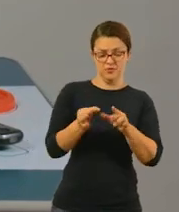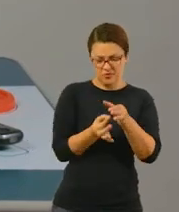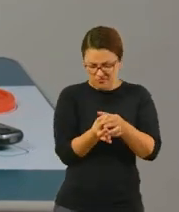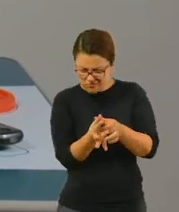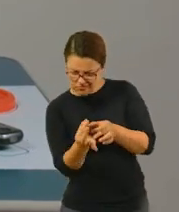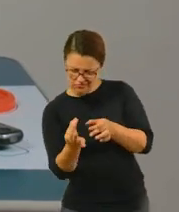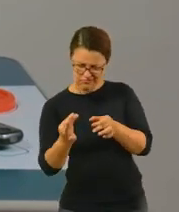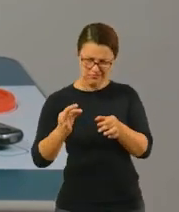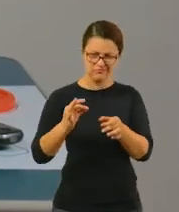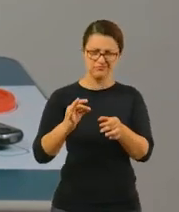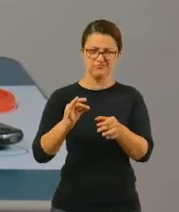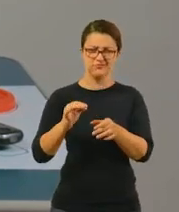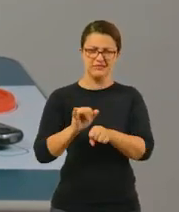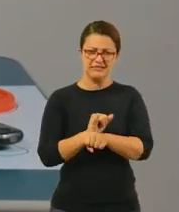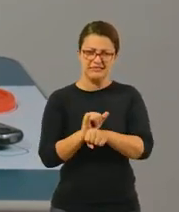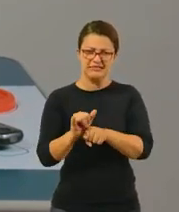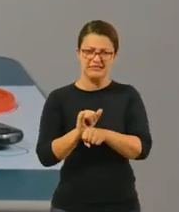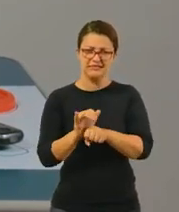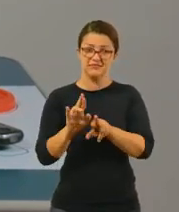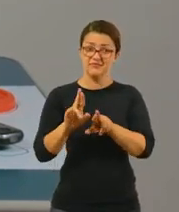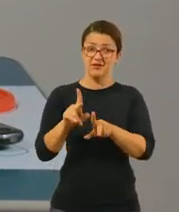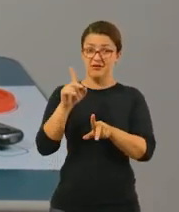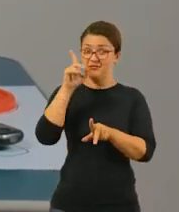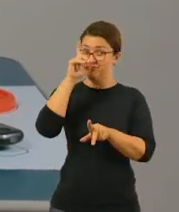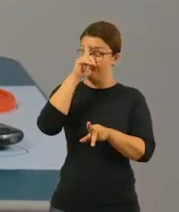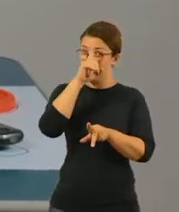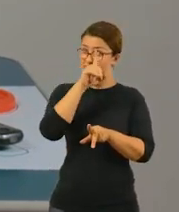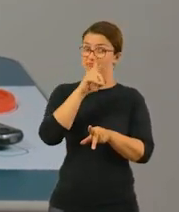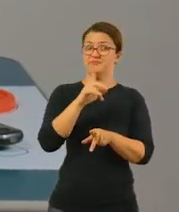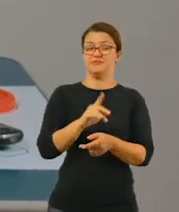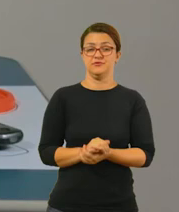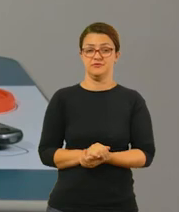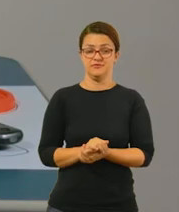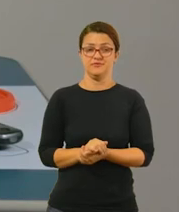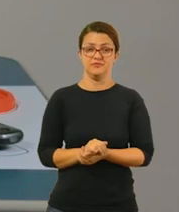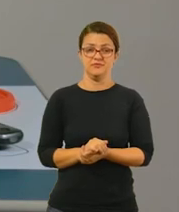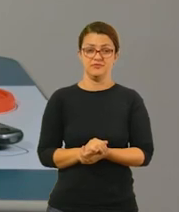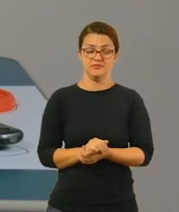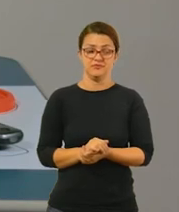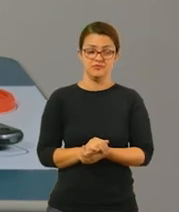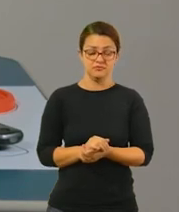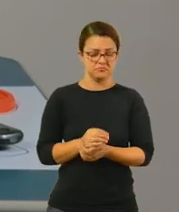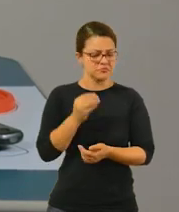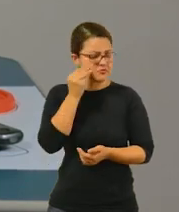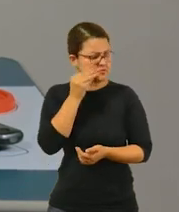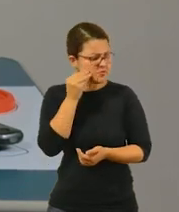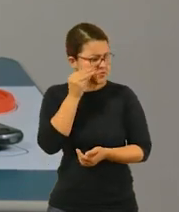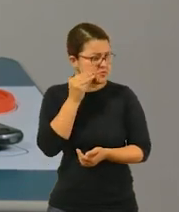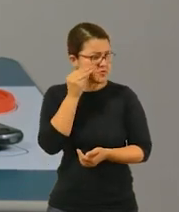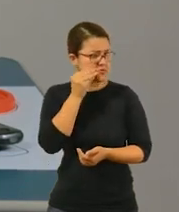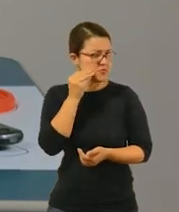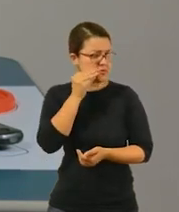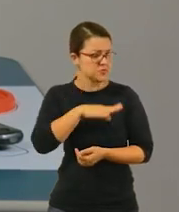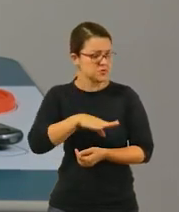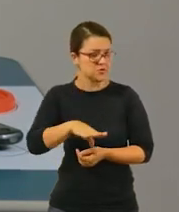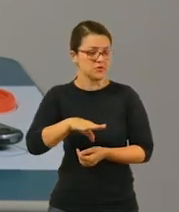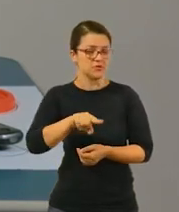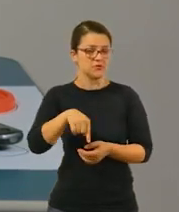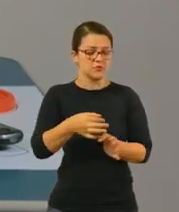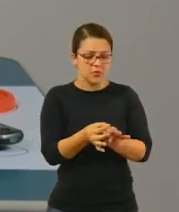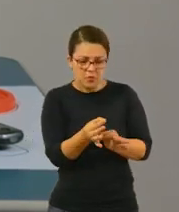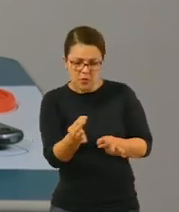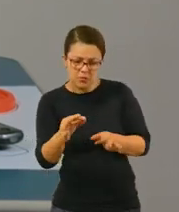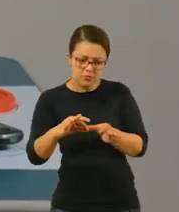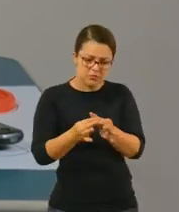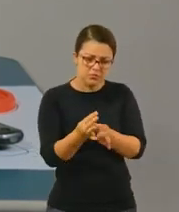um cuidado, uma coordenação um pouquinho maior por ele ser molinho, né? Então ela não tem a mesma estabilidade dos palitinhos. Então deixe que a criança